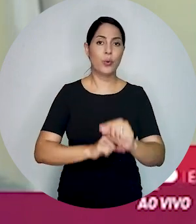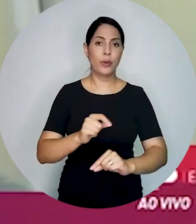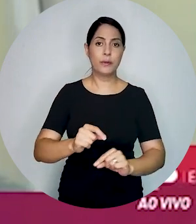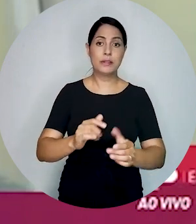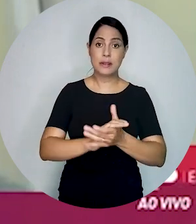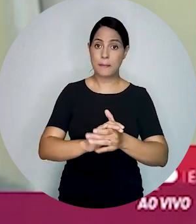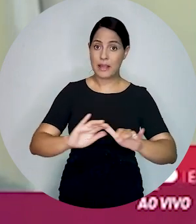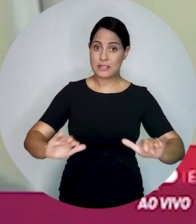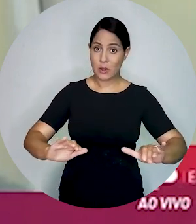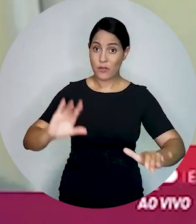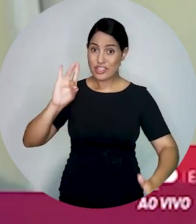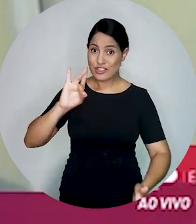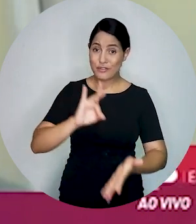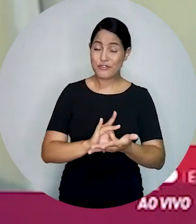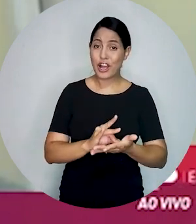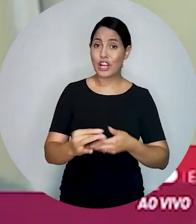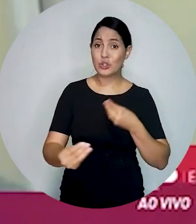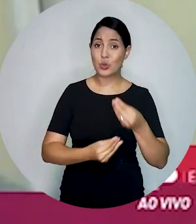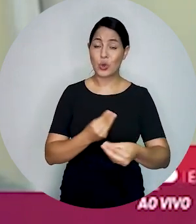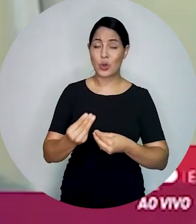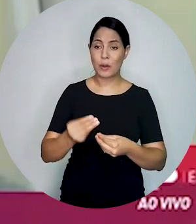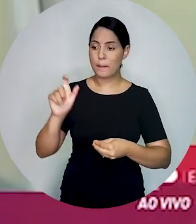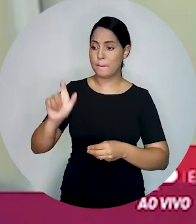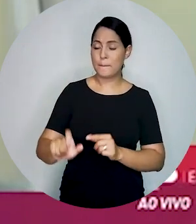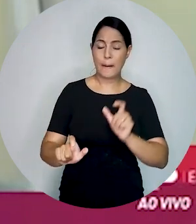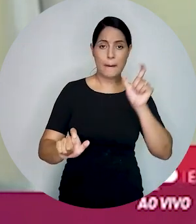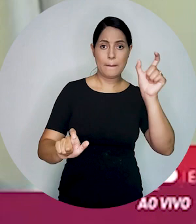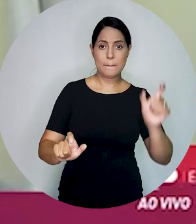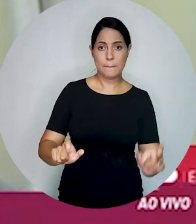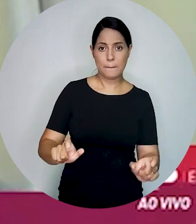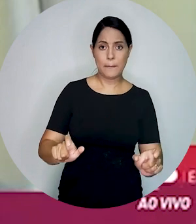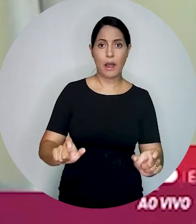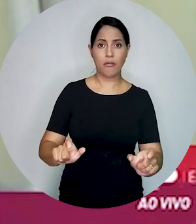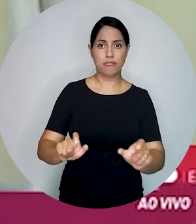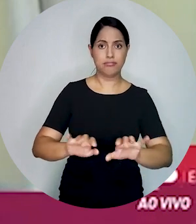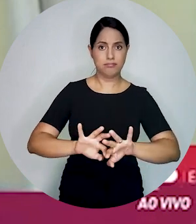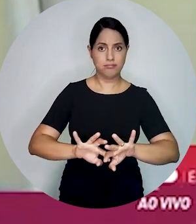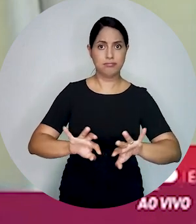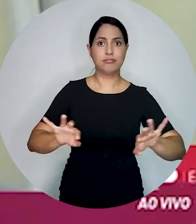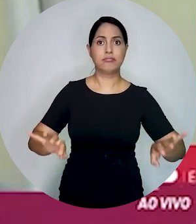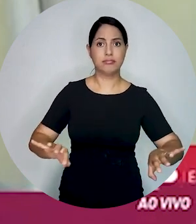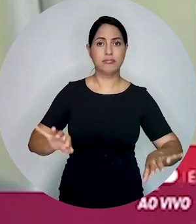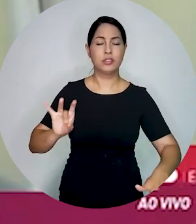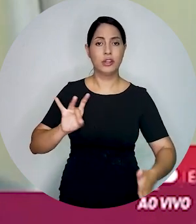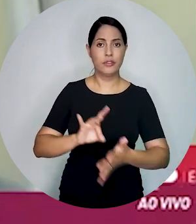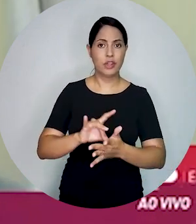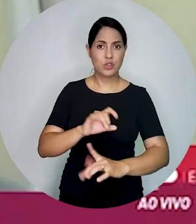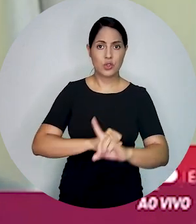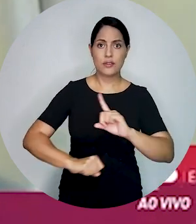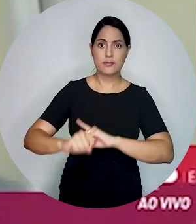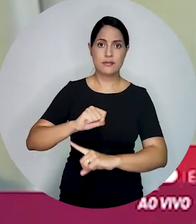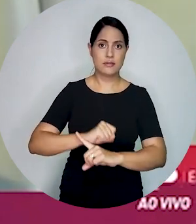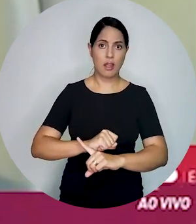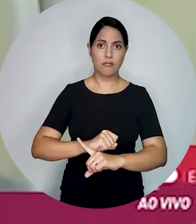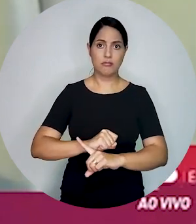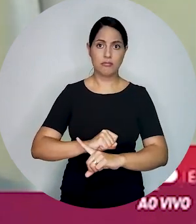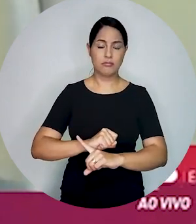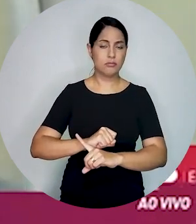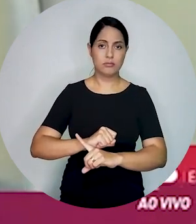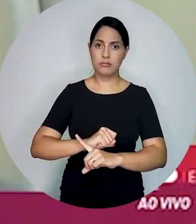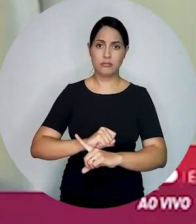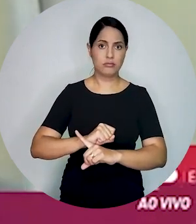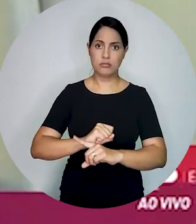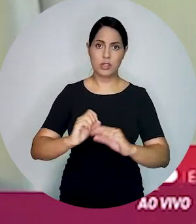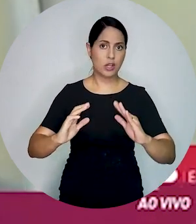que a separação de fato ela somente se caracteriza pelo afastamento do convívio sob a perspectiva de morarem sob o